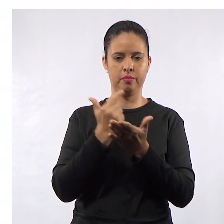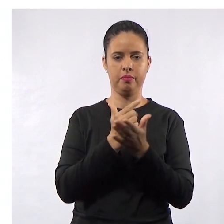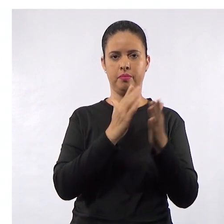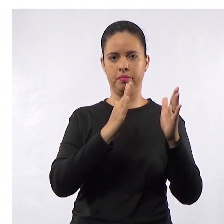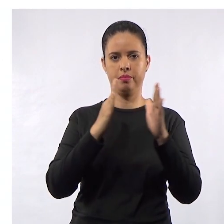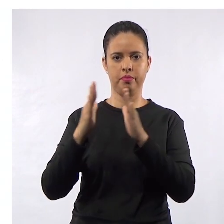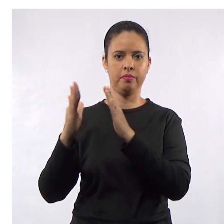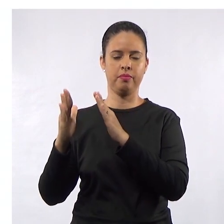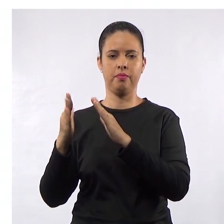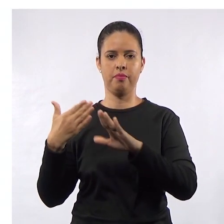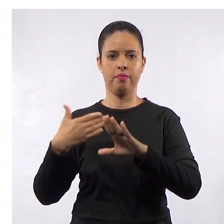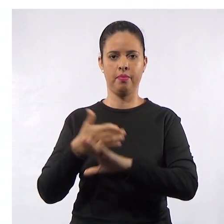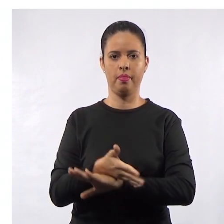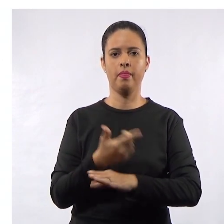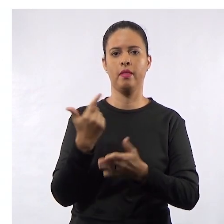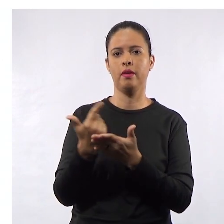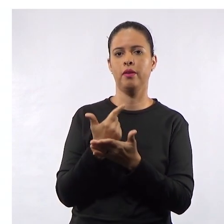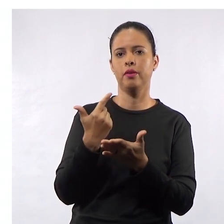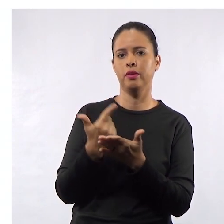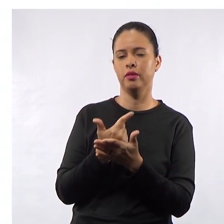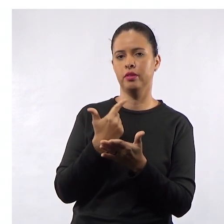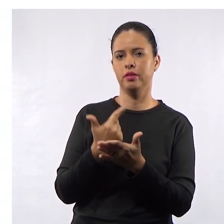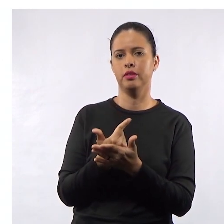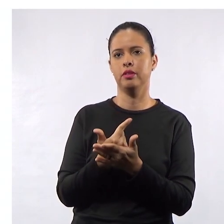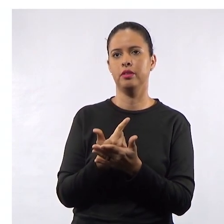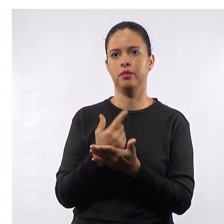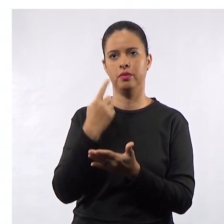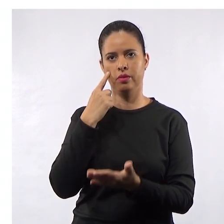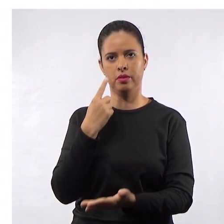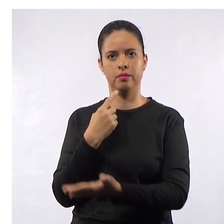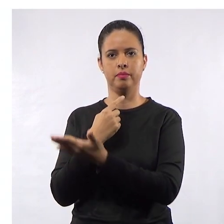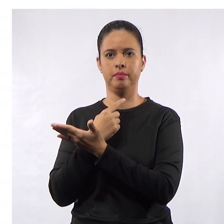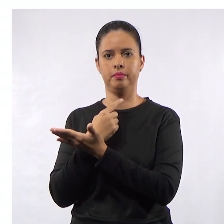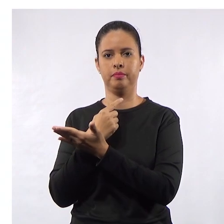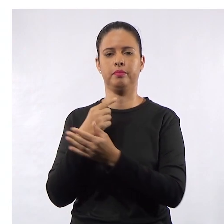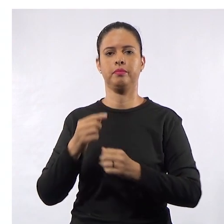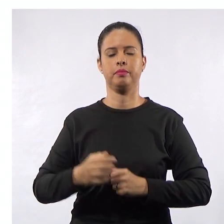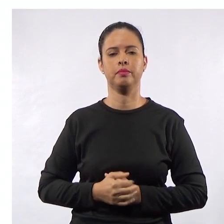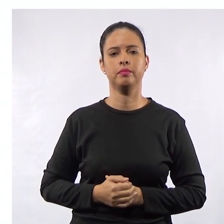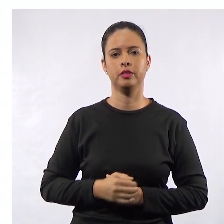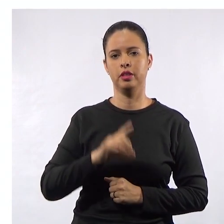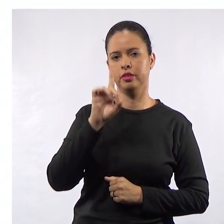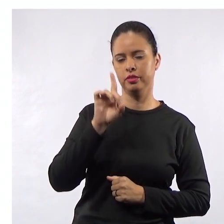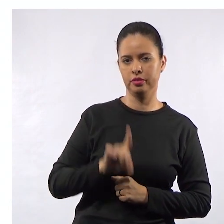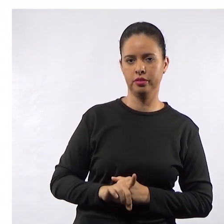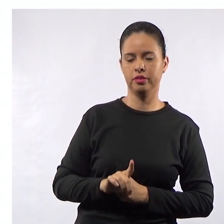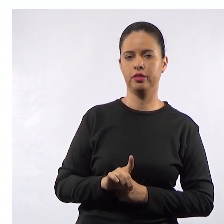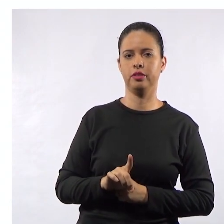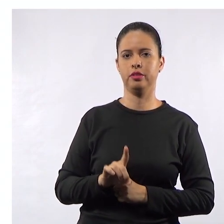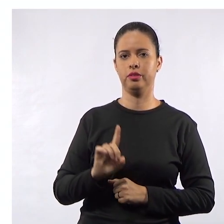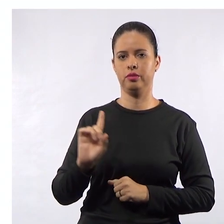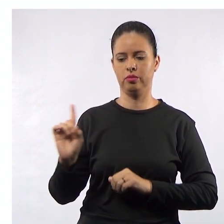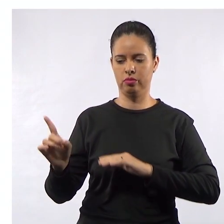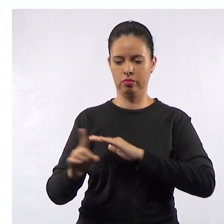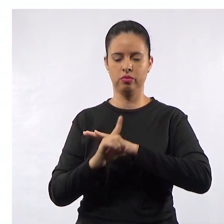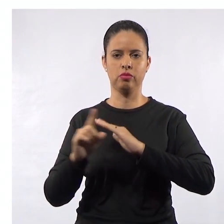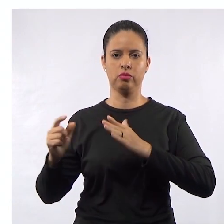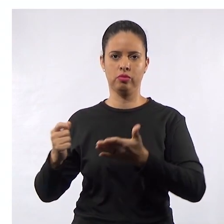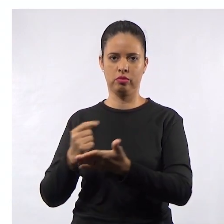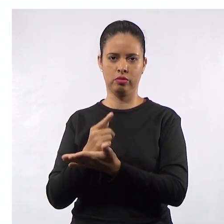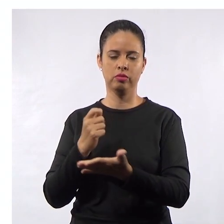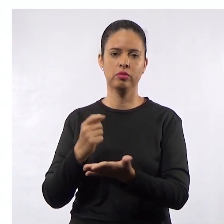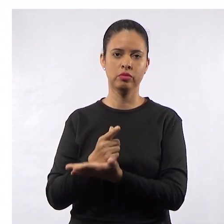e acesse esse livro aqui do Silvio Capanema, tá? Direitos do Consumidor e